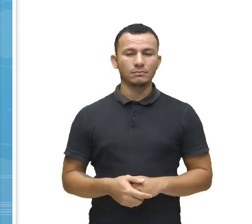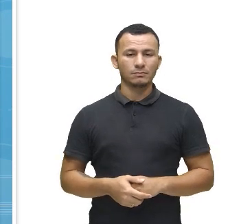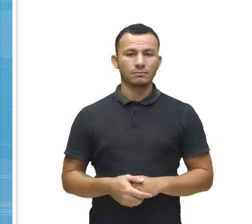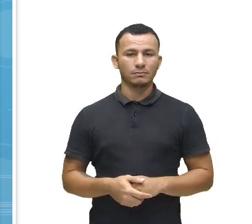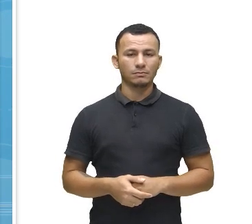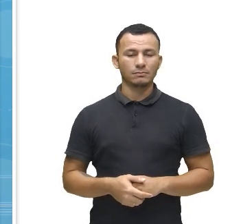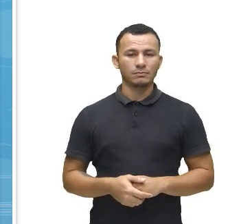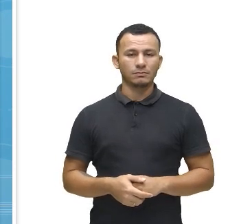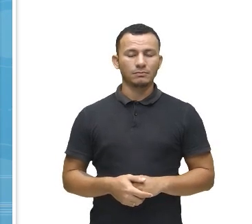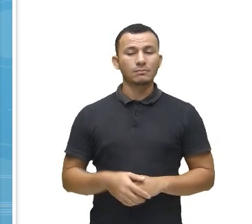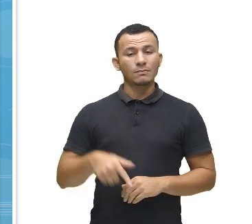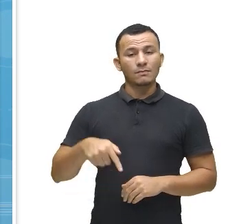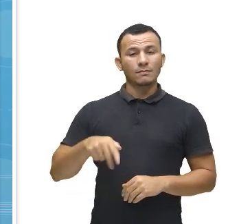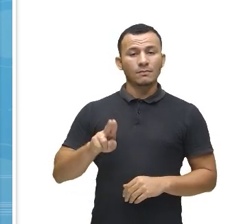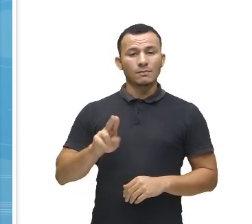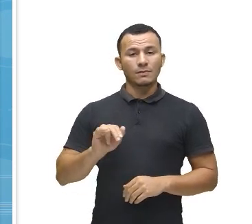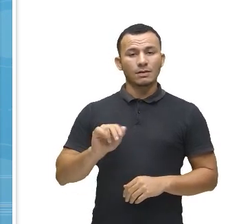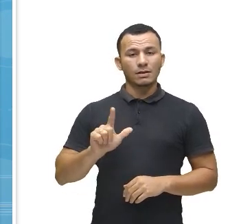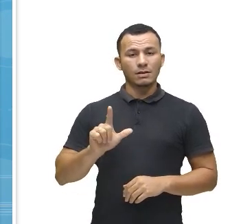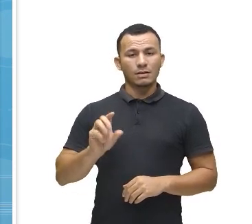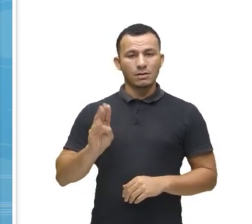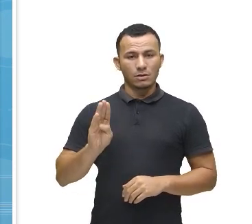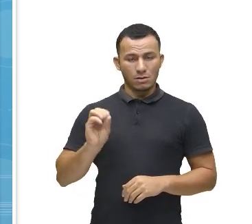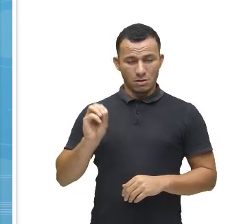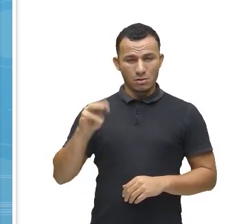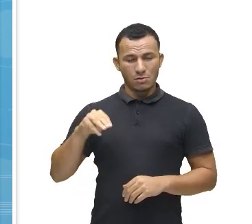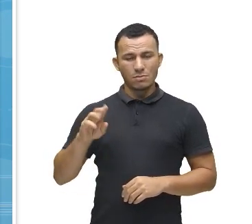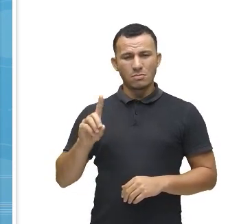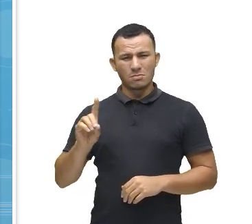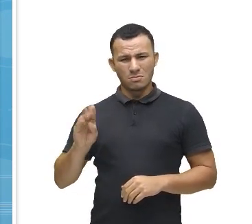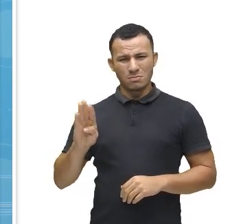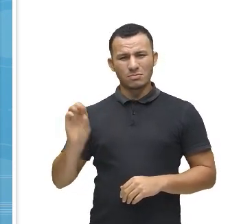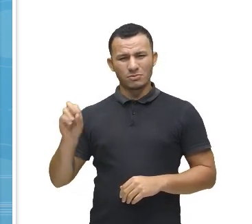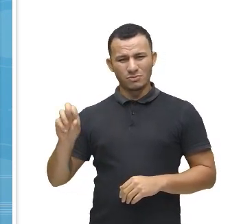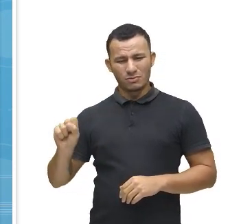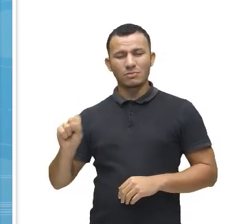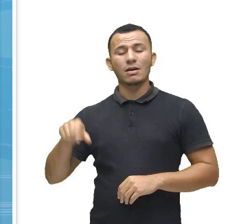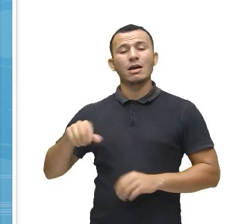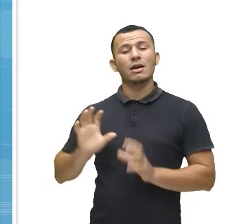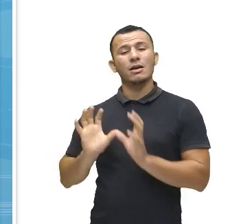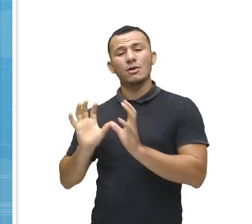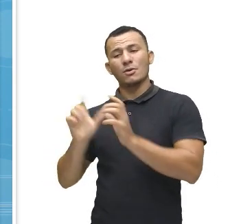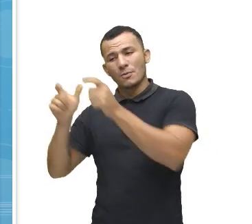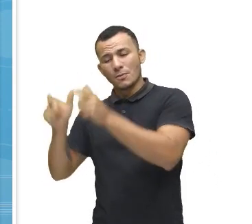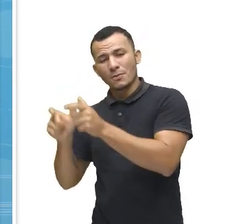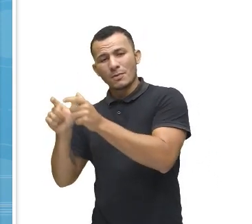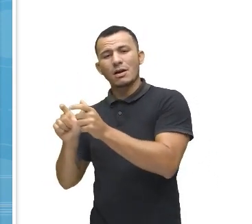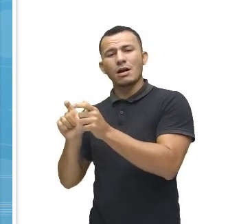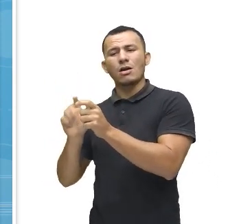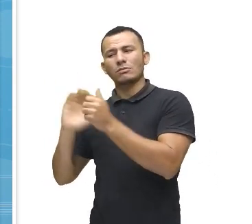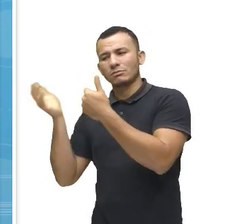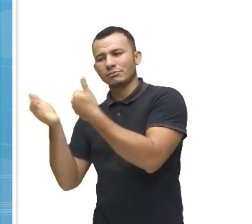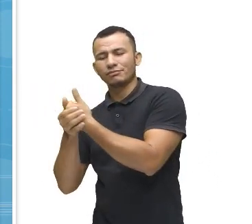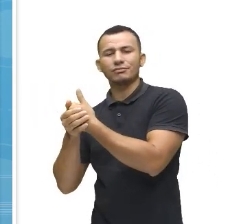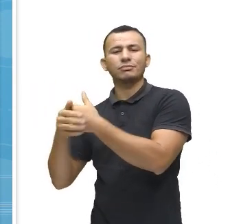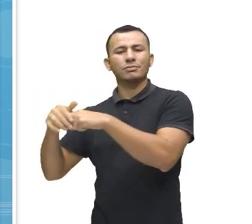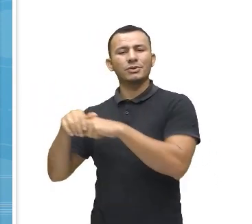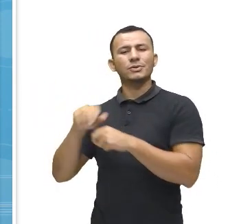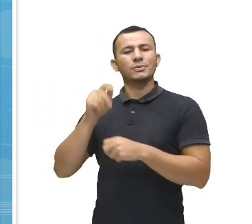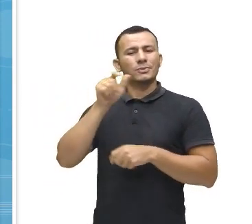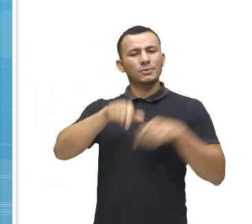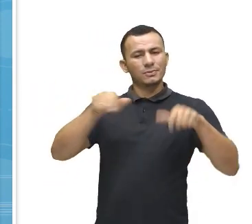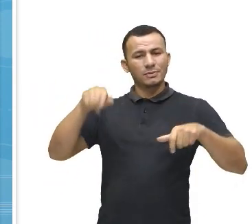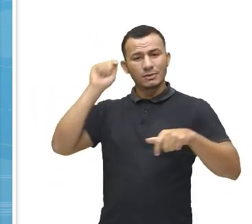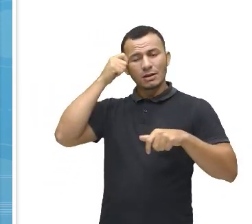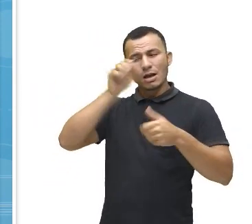o que eram os quilombos, diz o seguinte, que eram refúgio dos escravos, escravizados, fugidos dos engenhos e fazendas